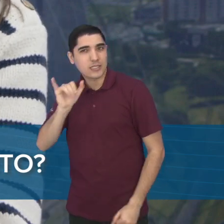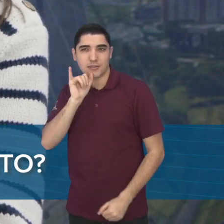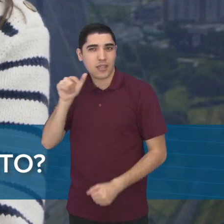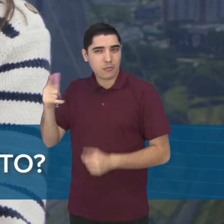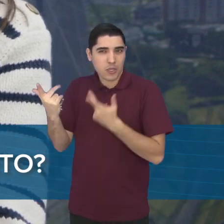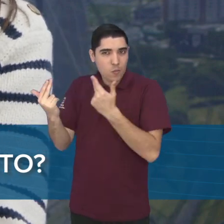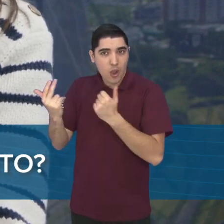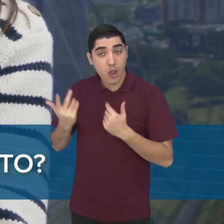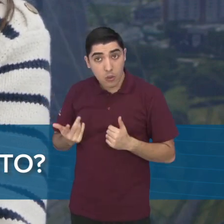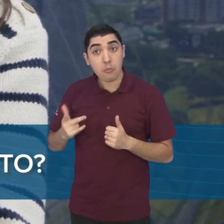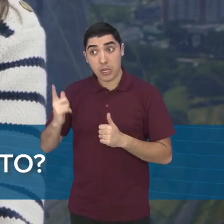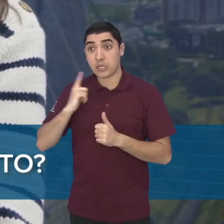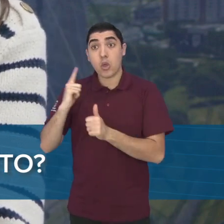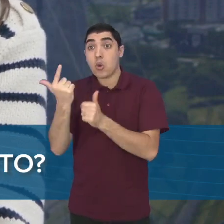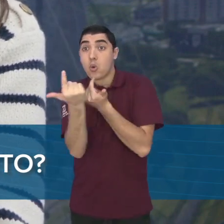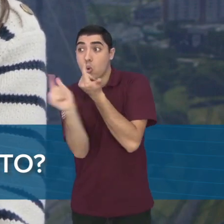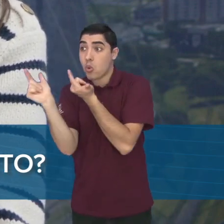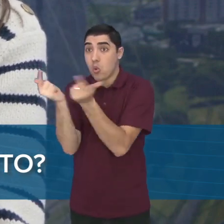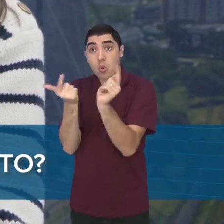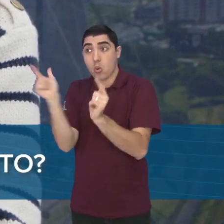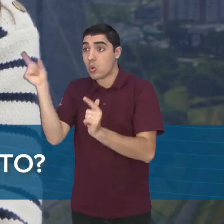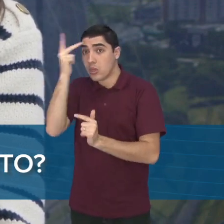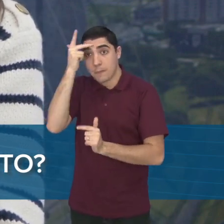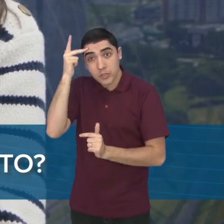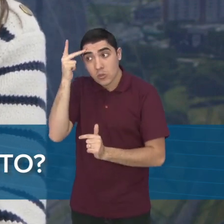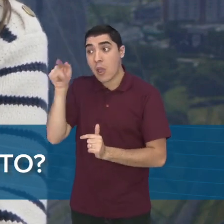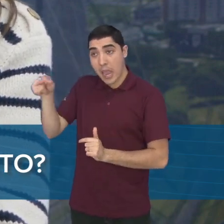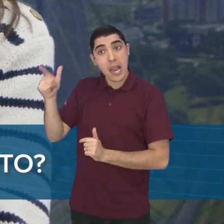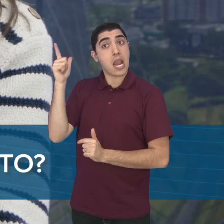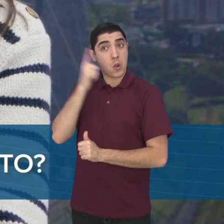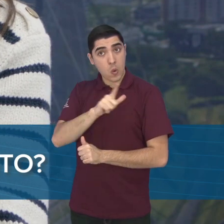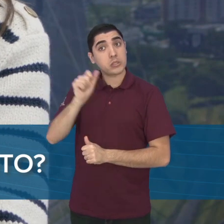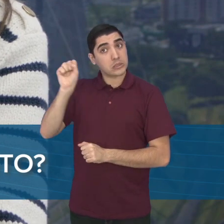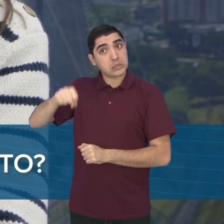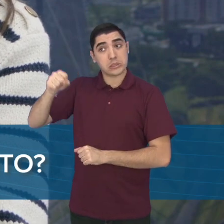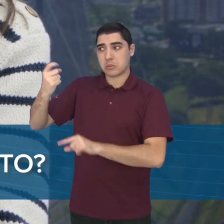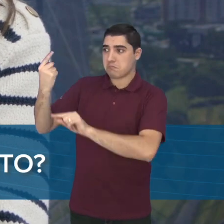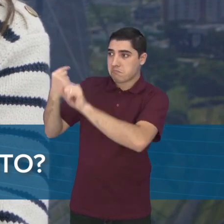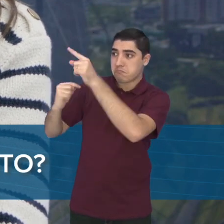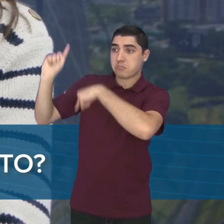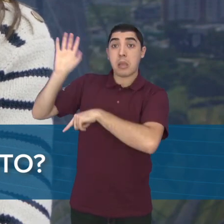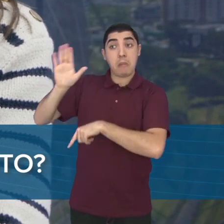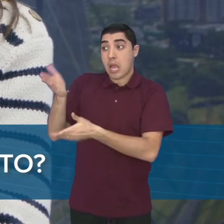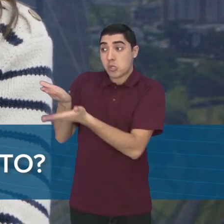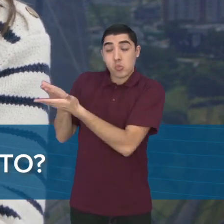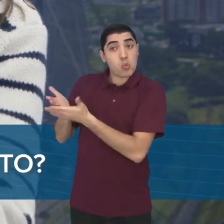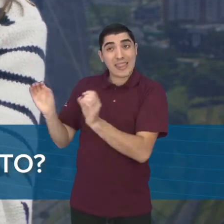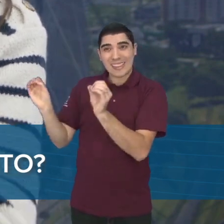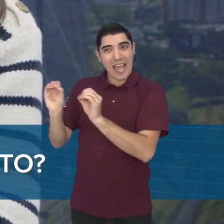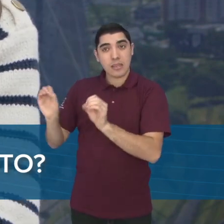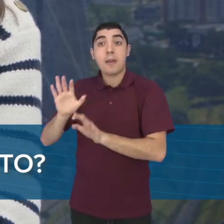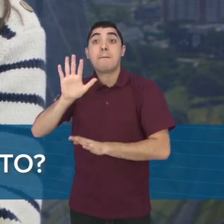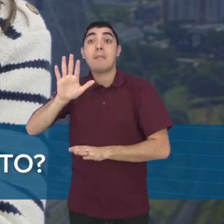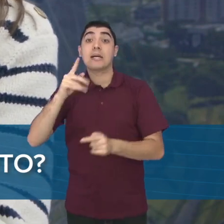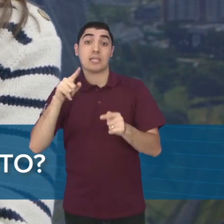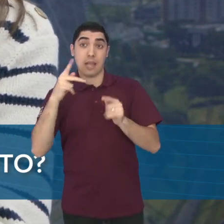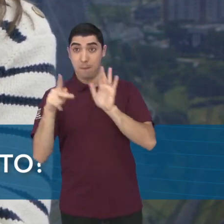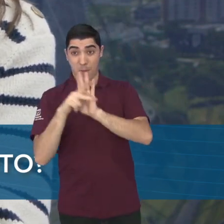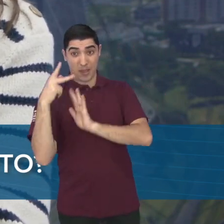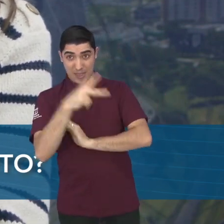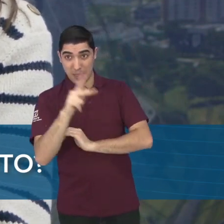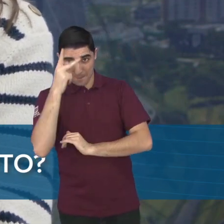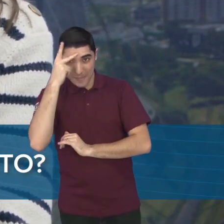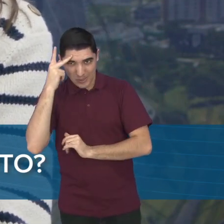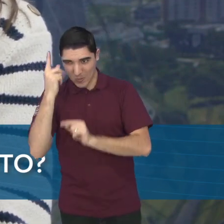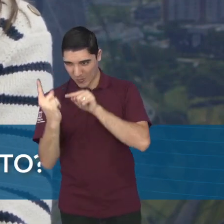sem estudo, mas tem ações, tem, né, atitudes ali que conseguiram ter um sucesso, mas sem o estudo. Mas essas frases ficam muito